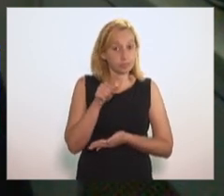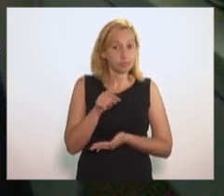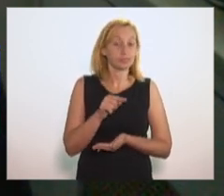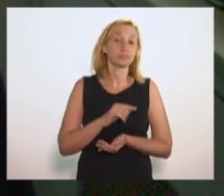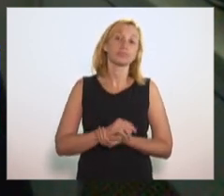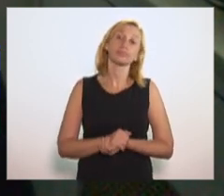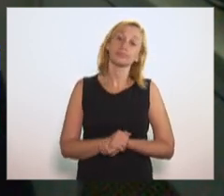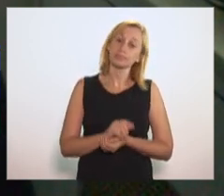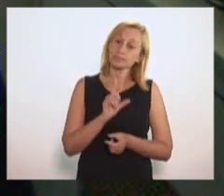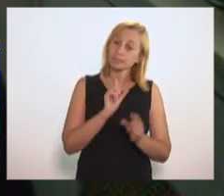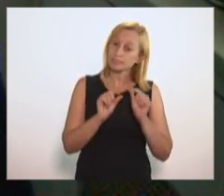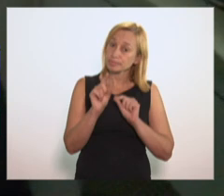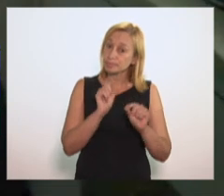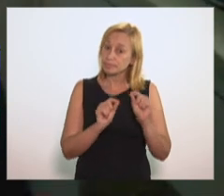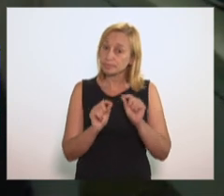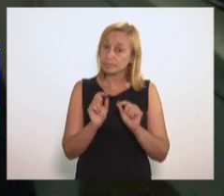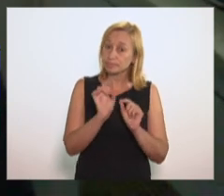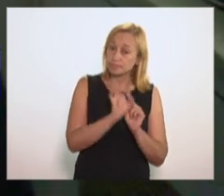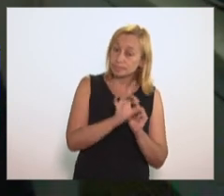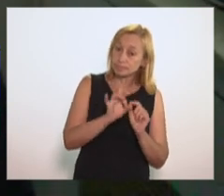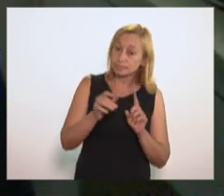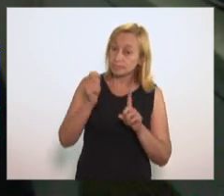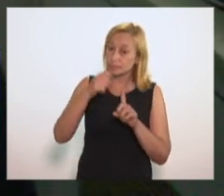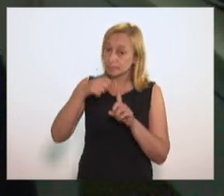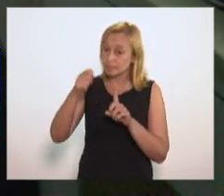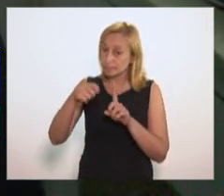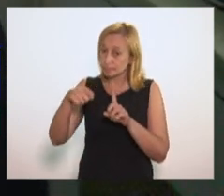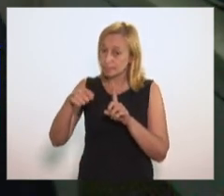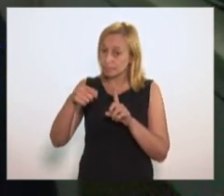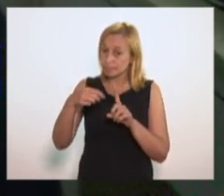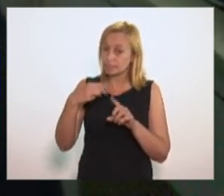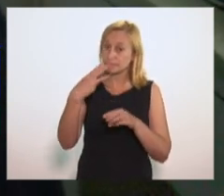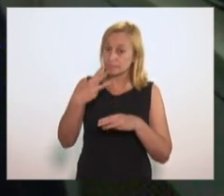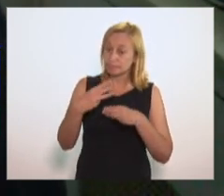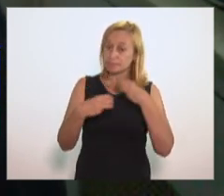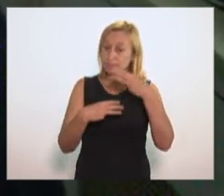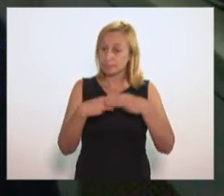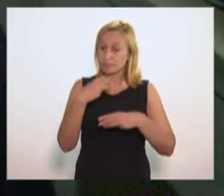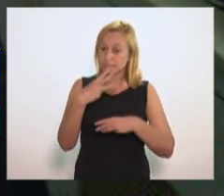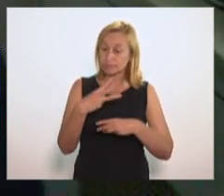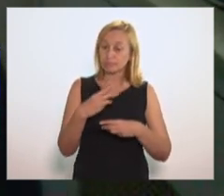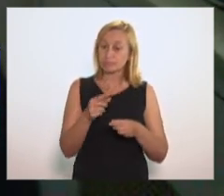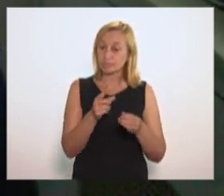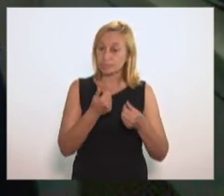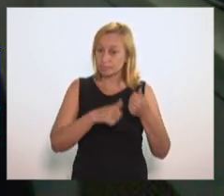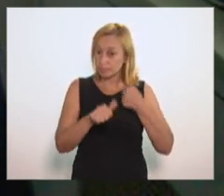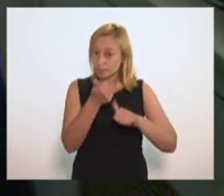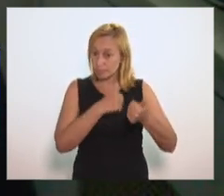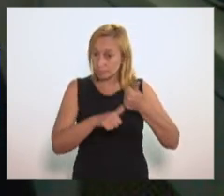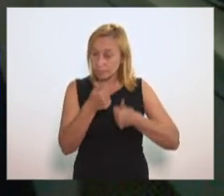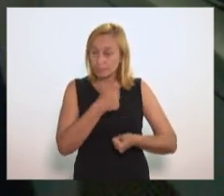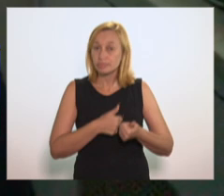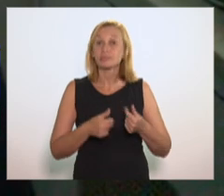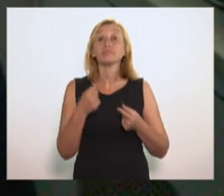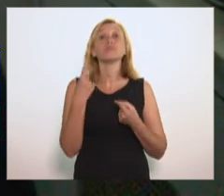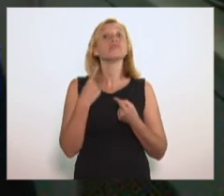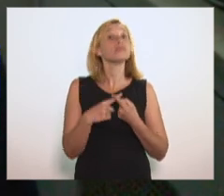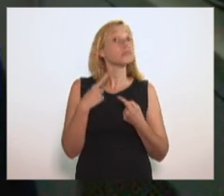definidas em cada mês de cada trimestre avaliado porque